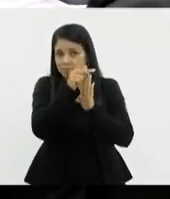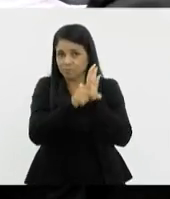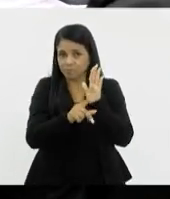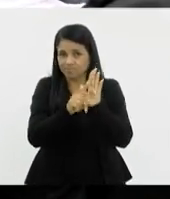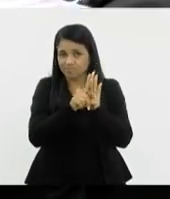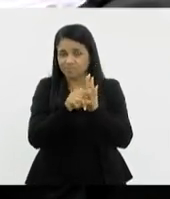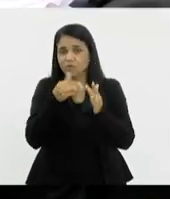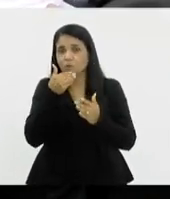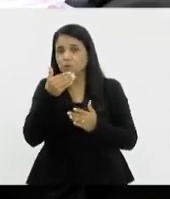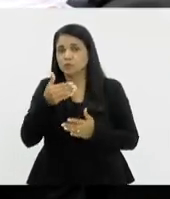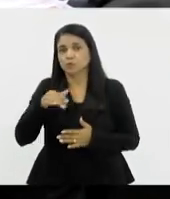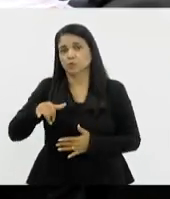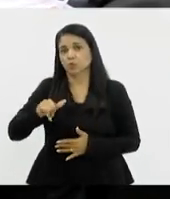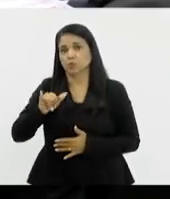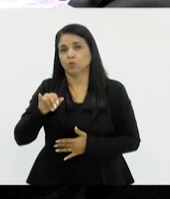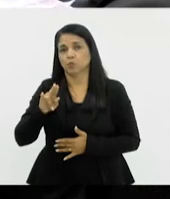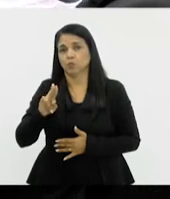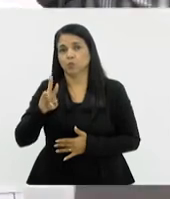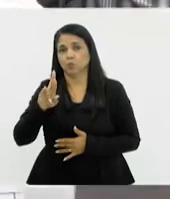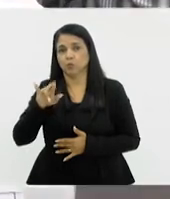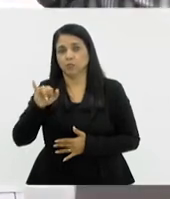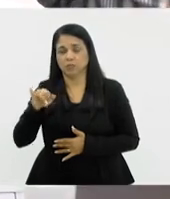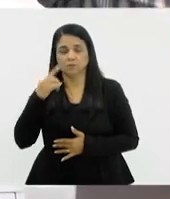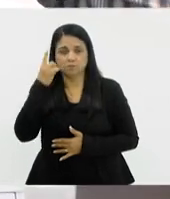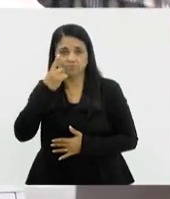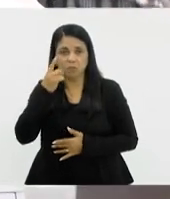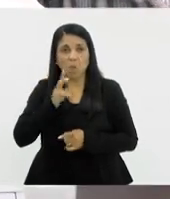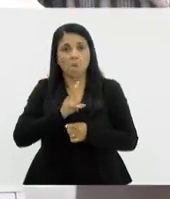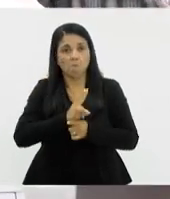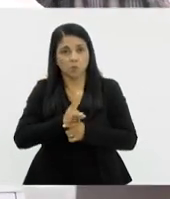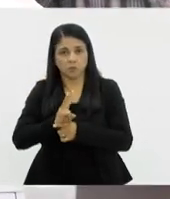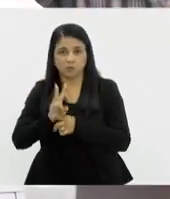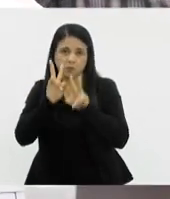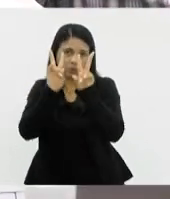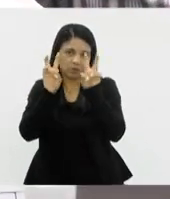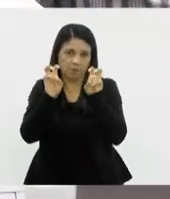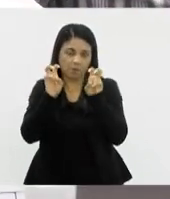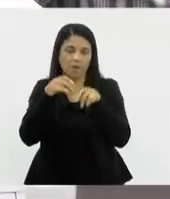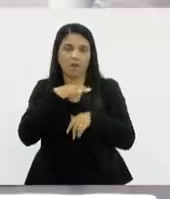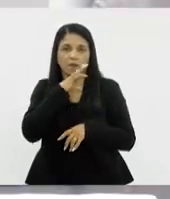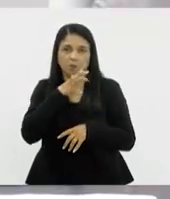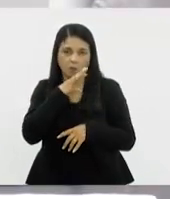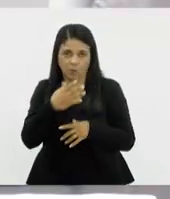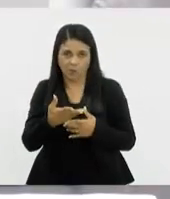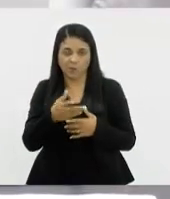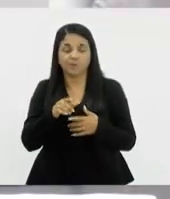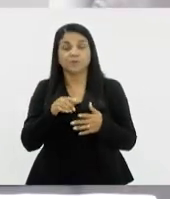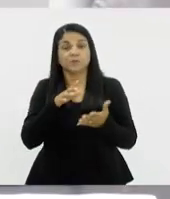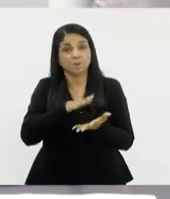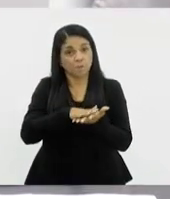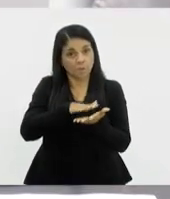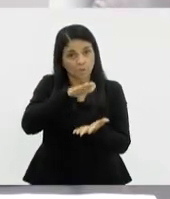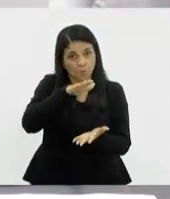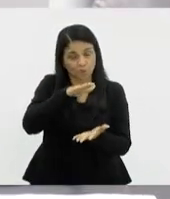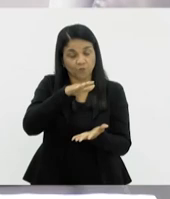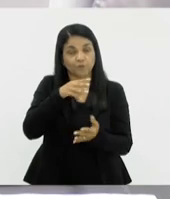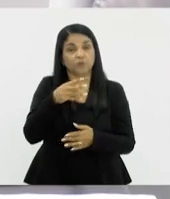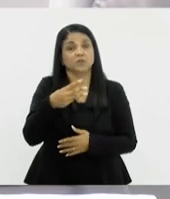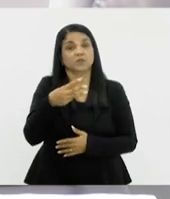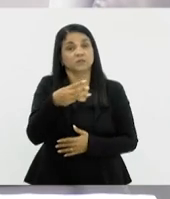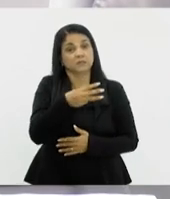Yuri, autor, também de proteção animal. Então tá. Nesse bloco, repetindo, nesse bloco que vai